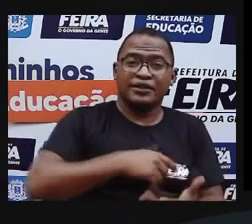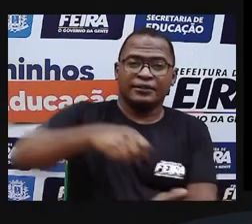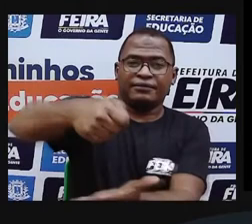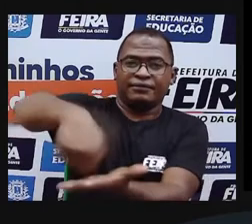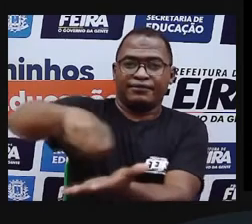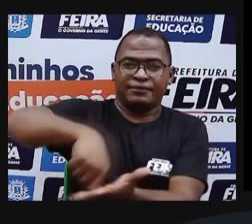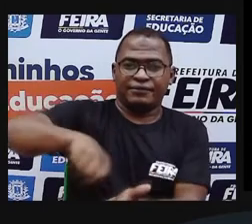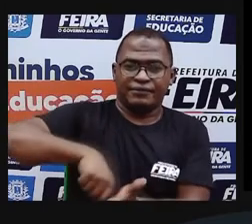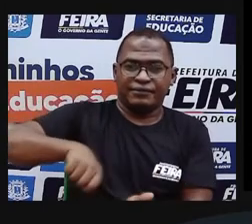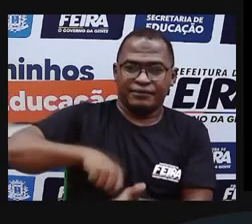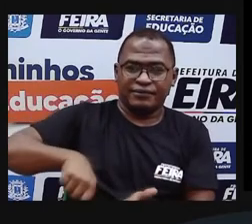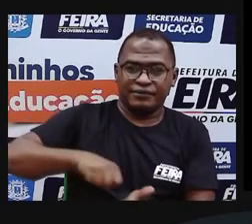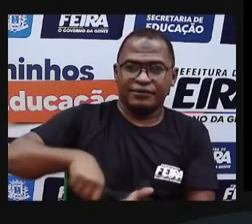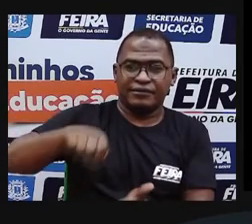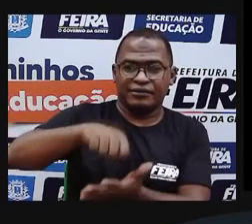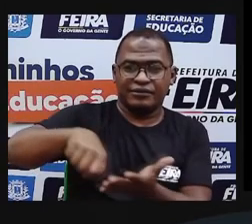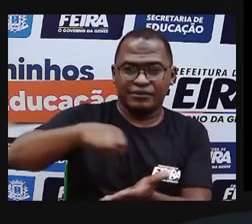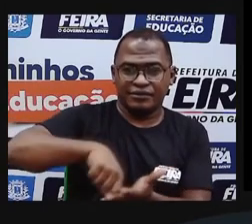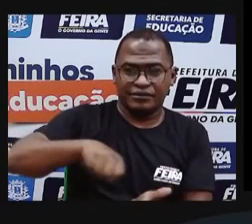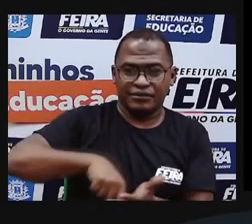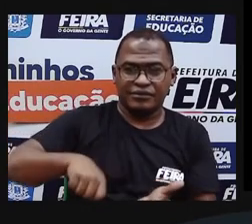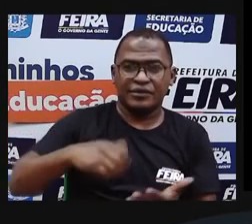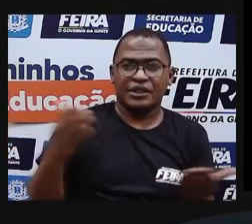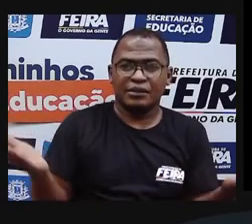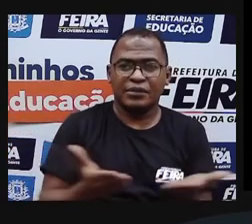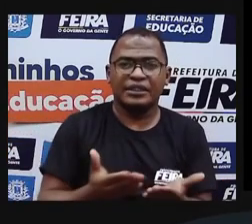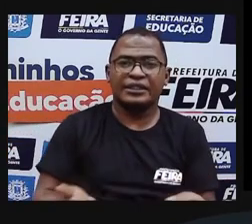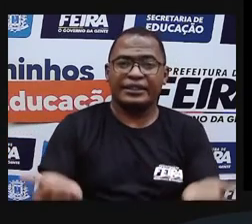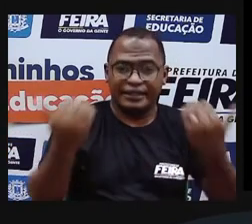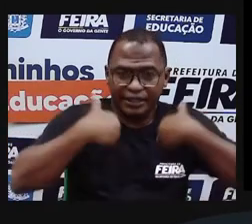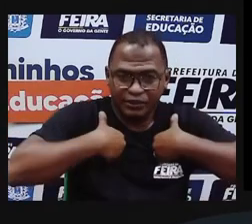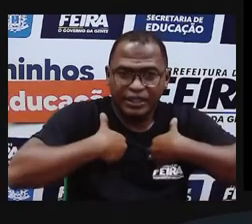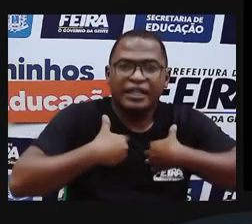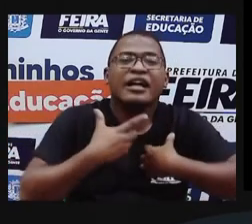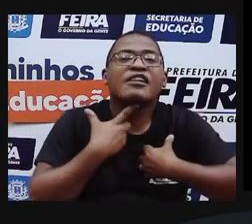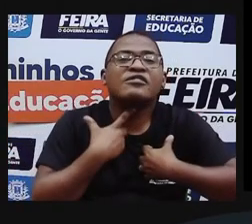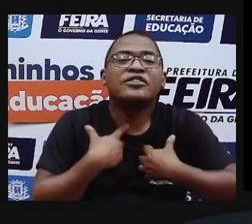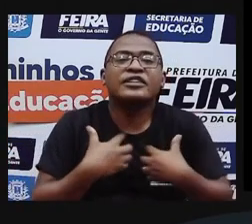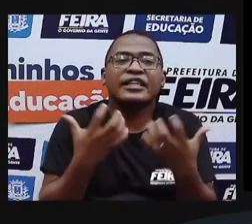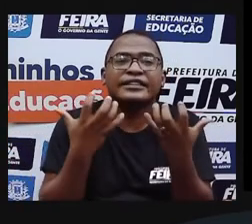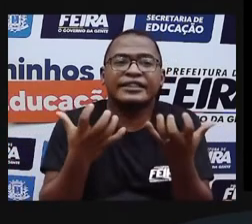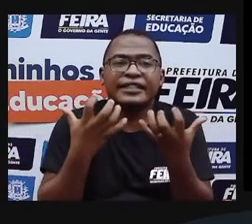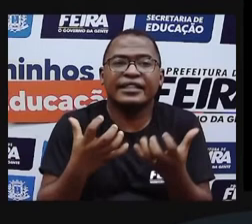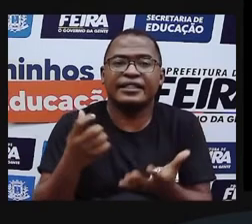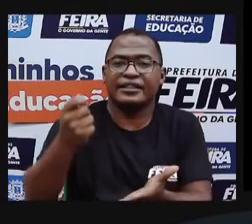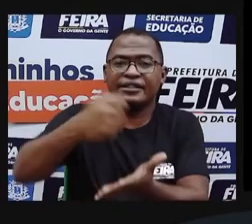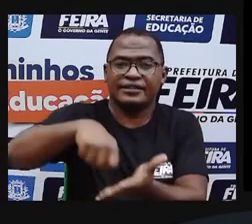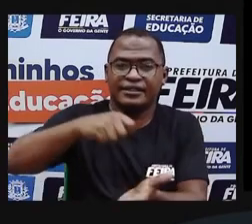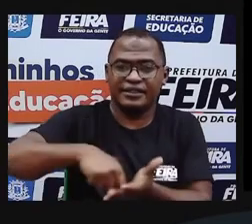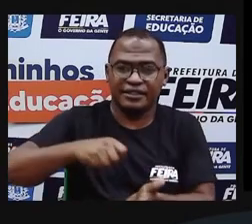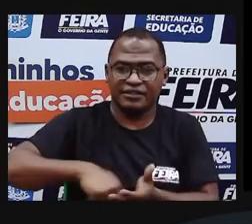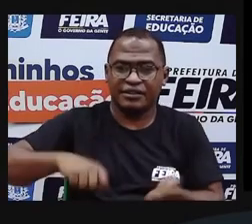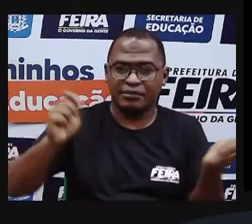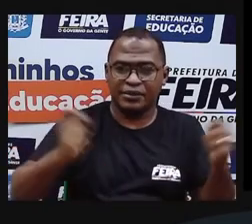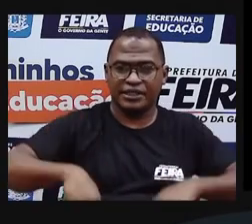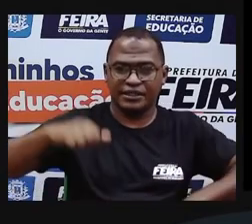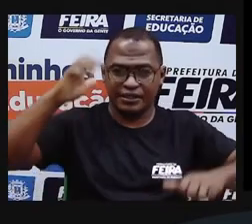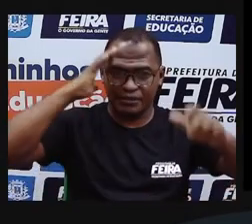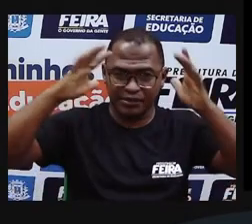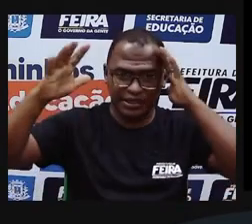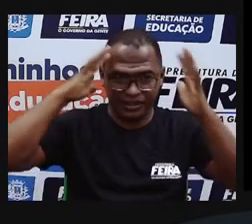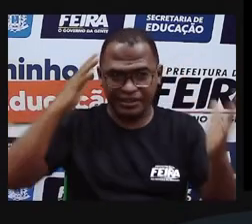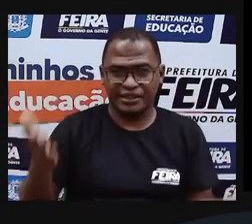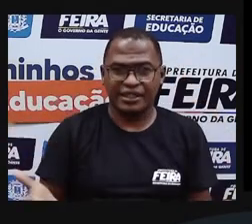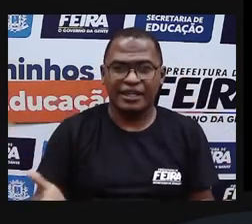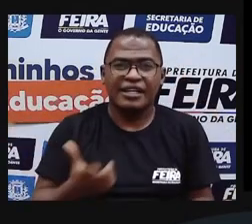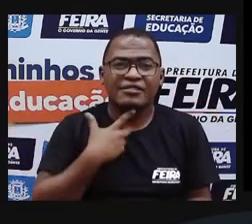Em 41, sonhava em ser uma escritora. Vocês conseguem imaginar uma pessoa nessas condições sociais sonhar em